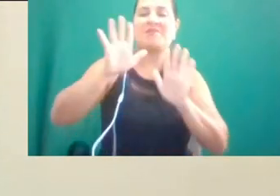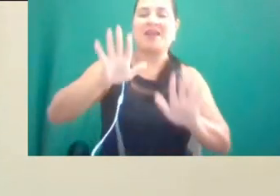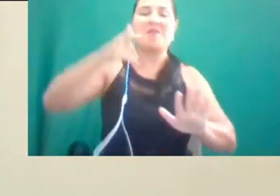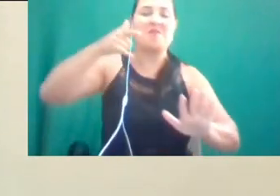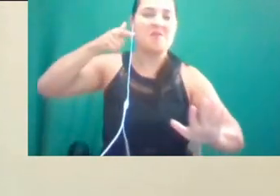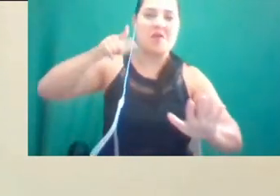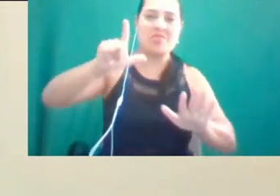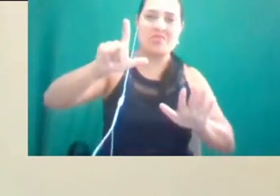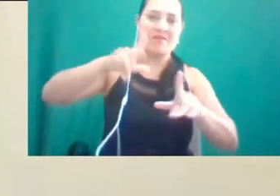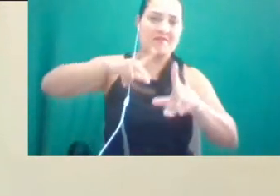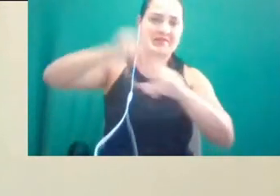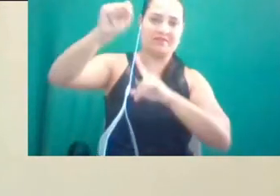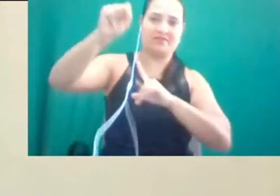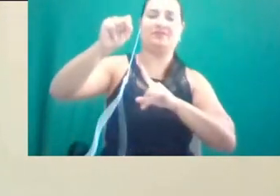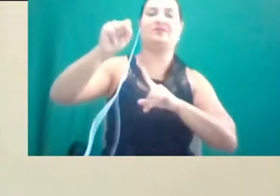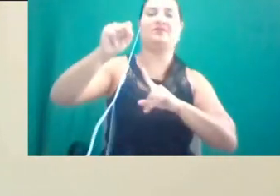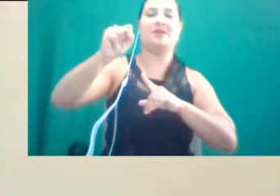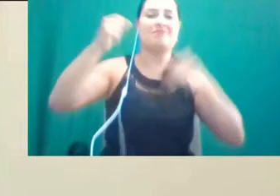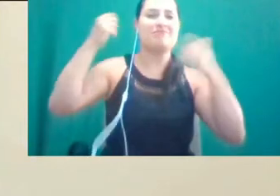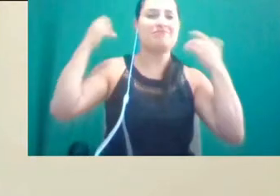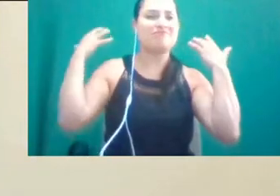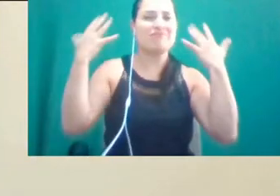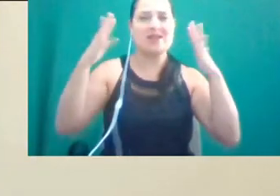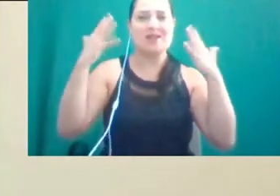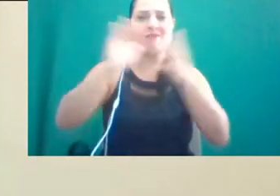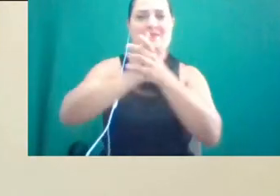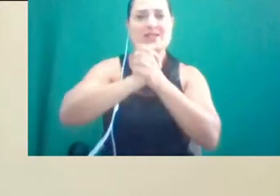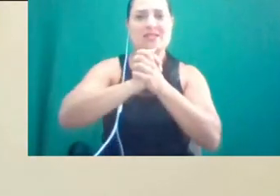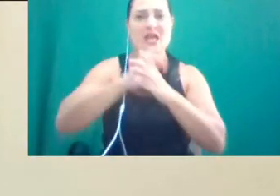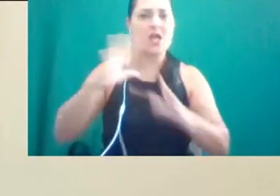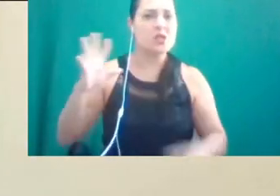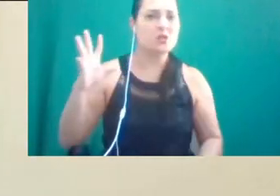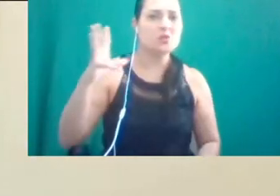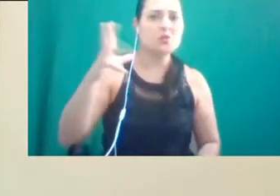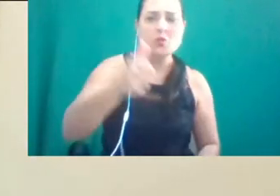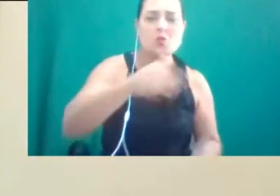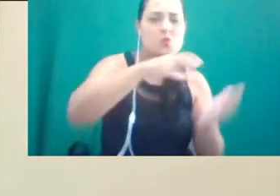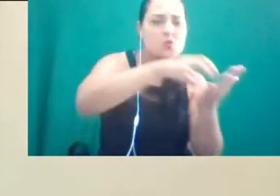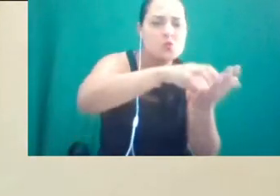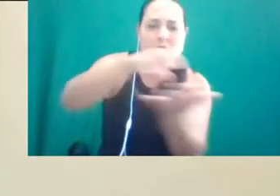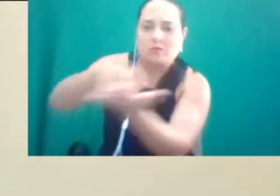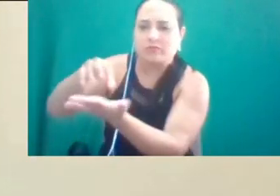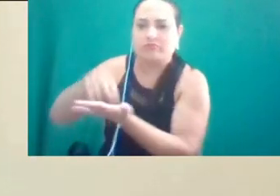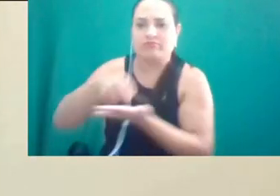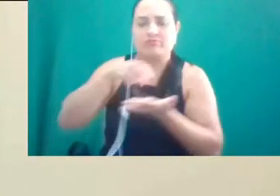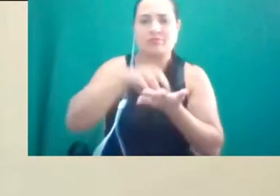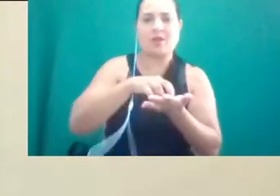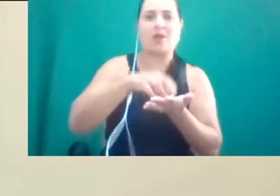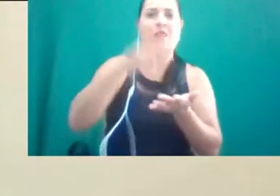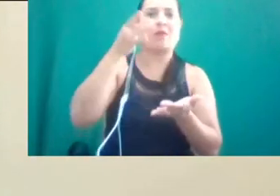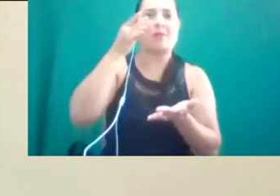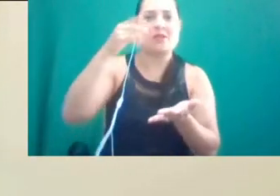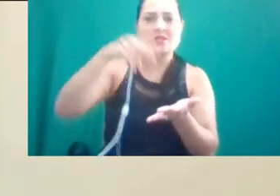estiveram lá sempre nos ajudando, sempre estando lá com a gente. Também